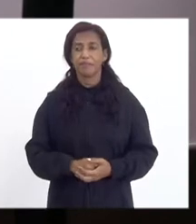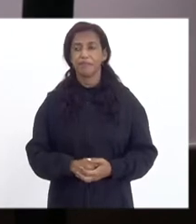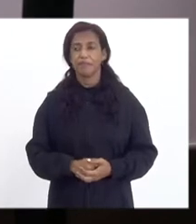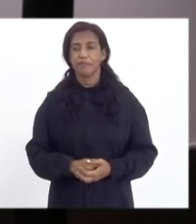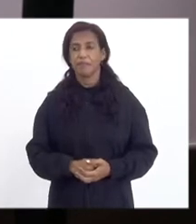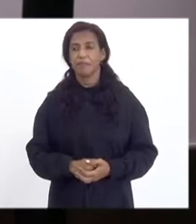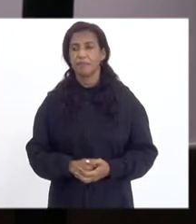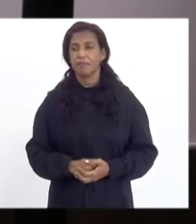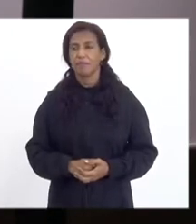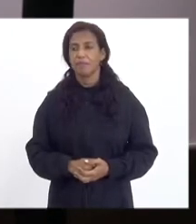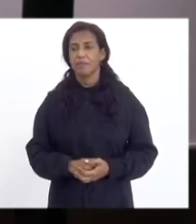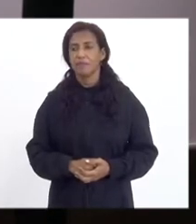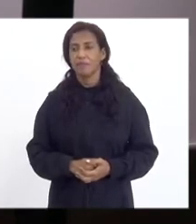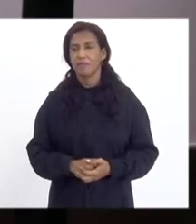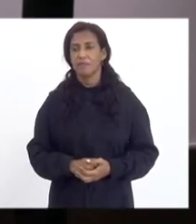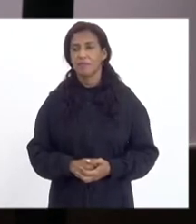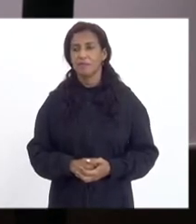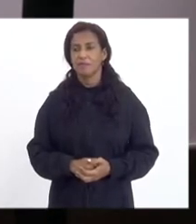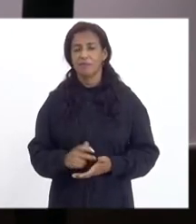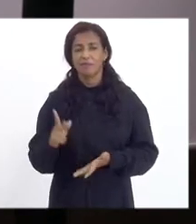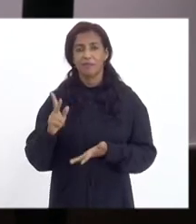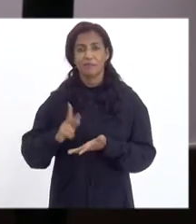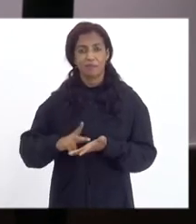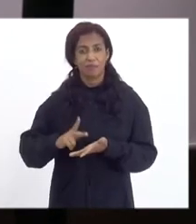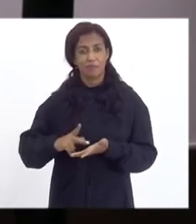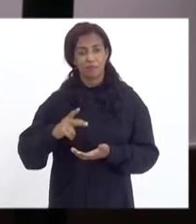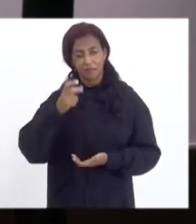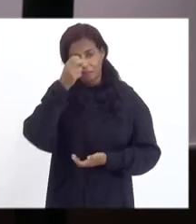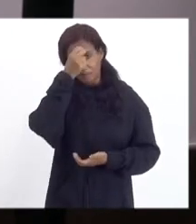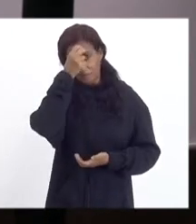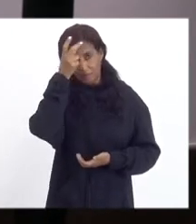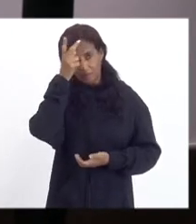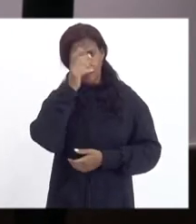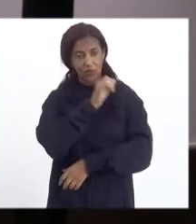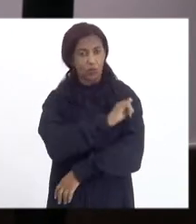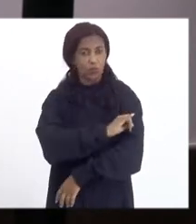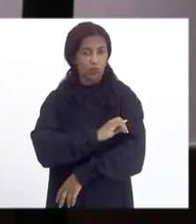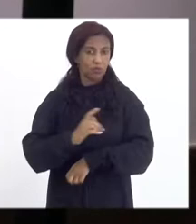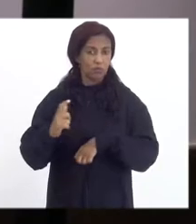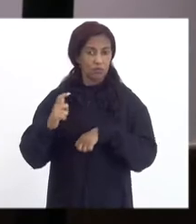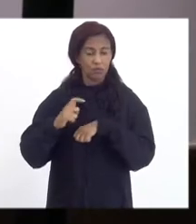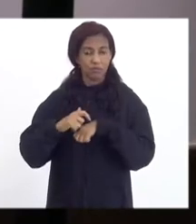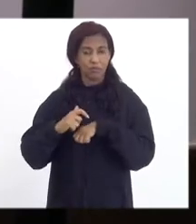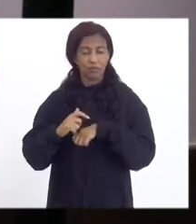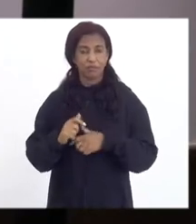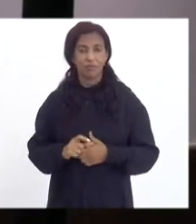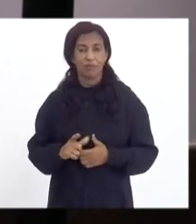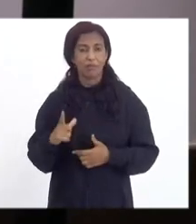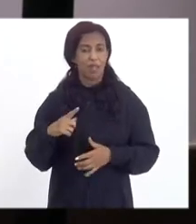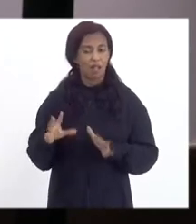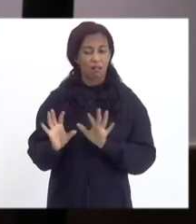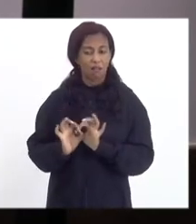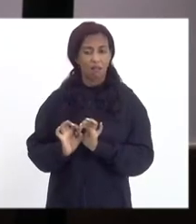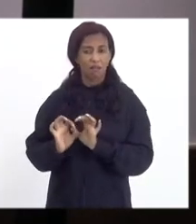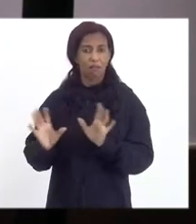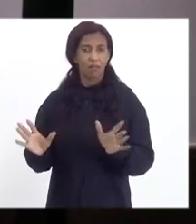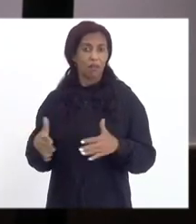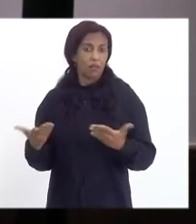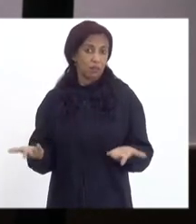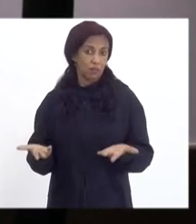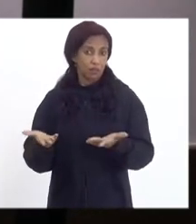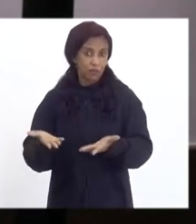No fundo, no fundo, a prefeitura do Rio, nesse momento, ela é liberadora. Tanto